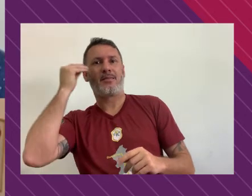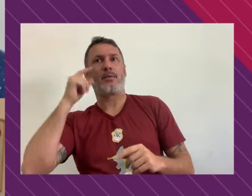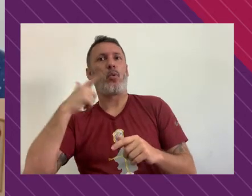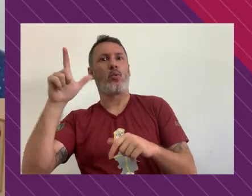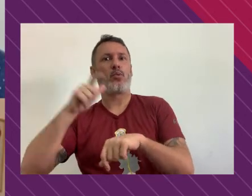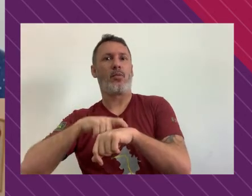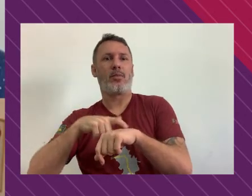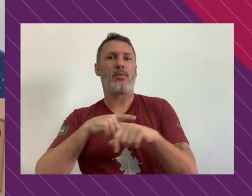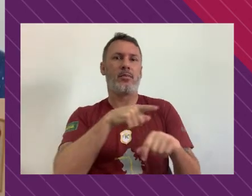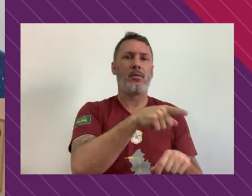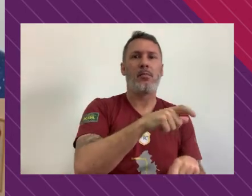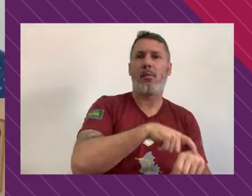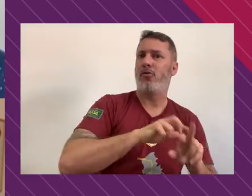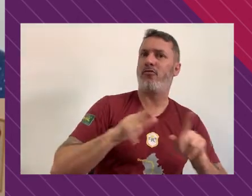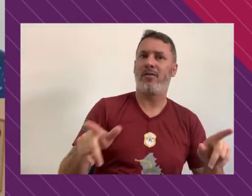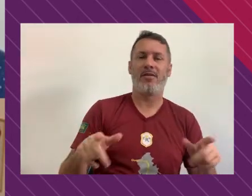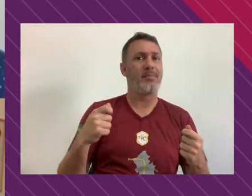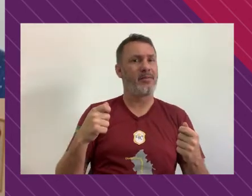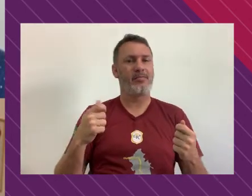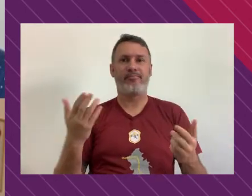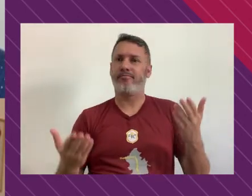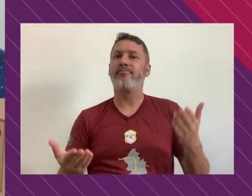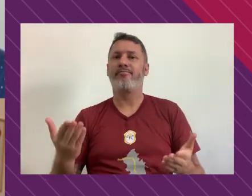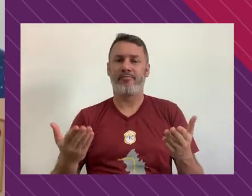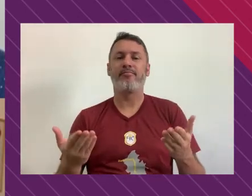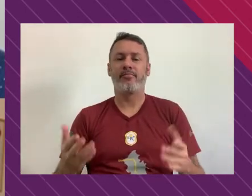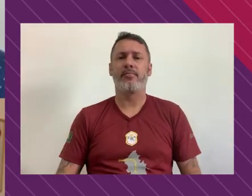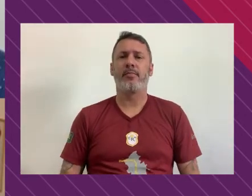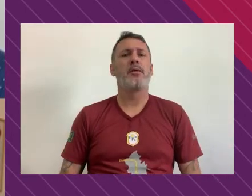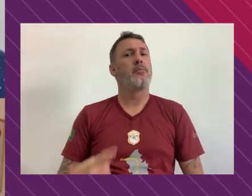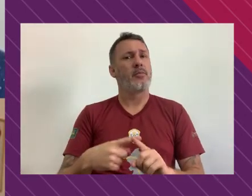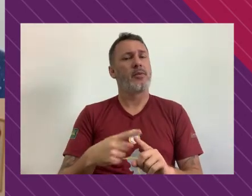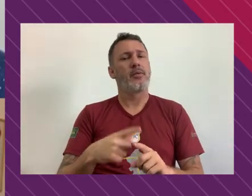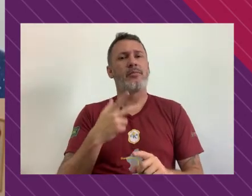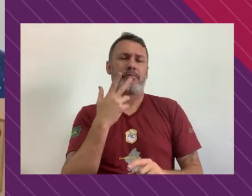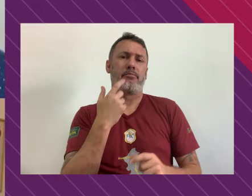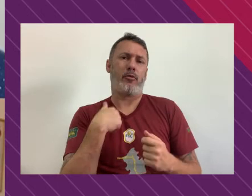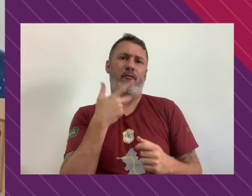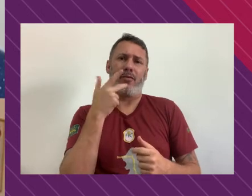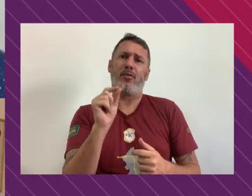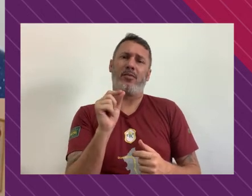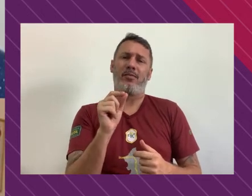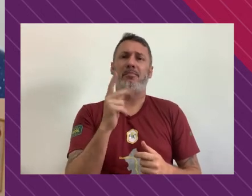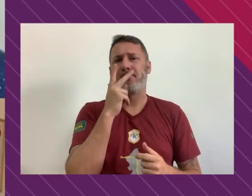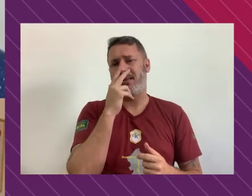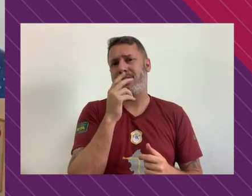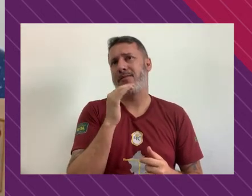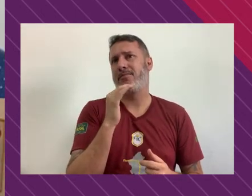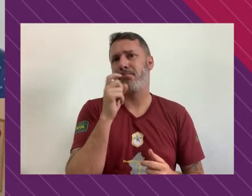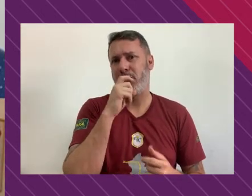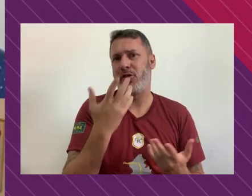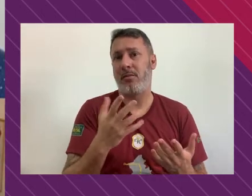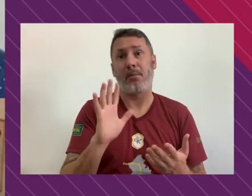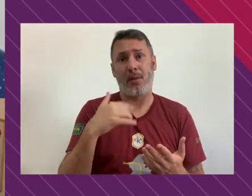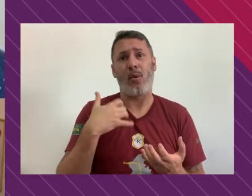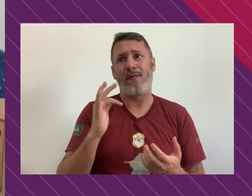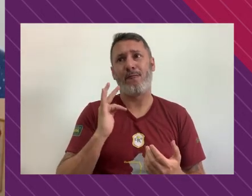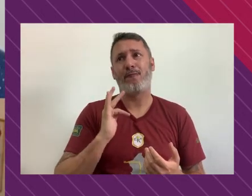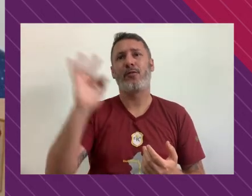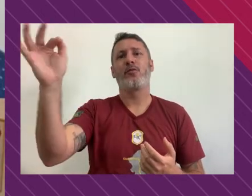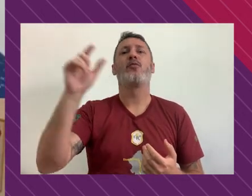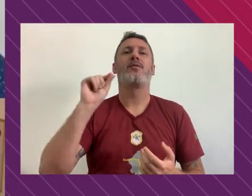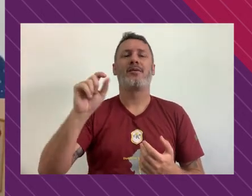independentemente da sua área de atuação. Assim como o meu aluno de humanas não pode dizer mais não quero saber de matemática,